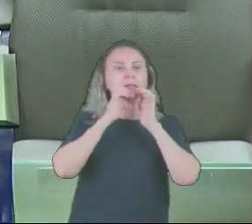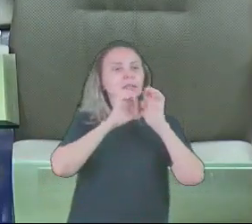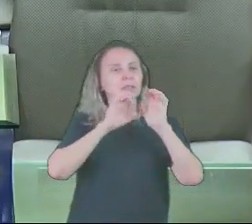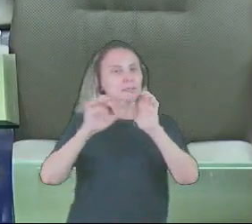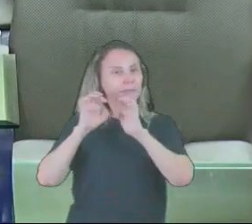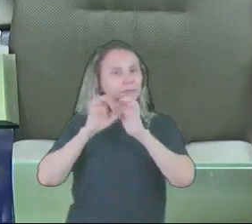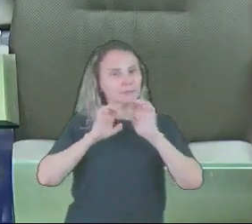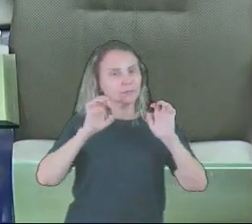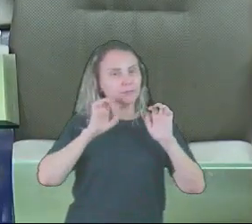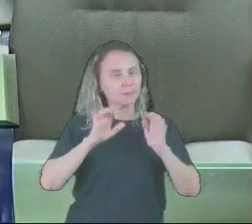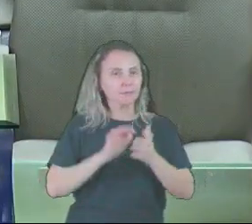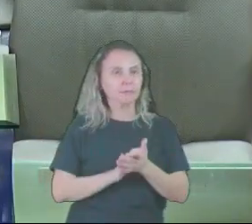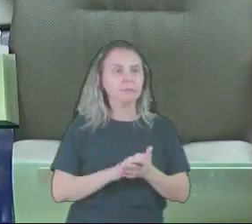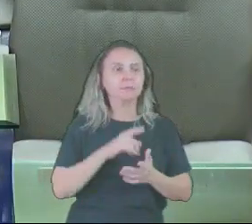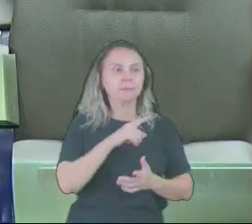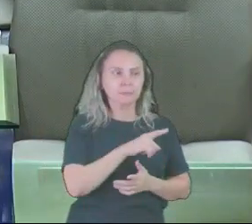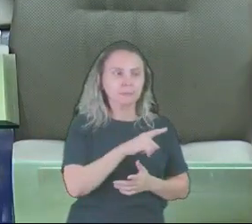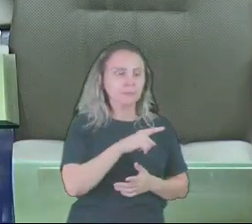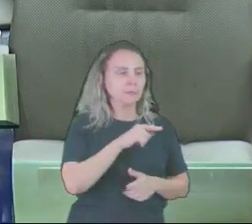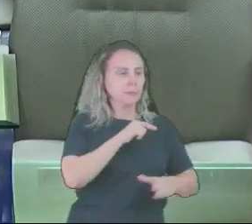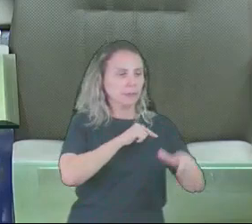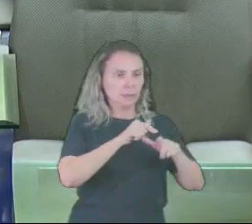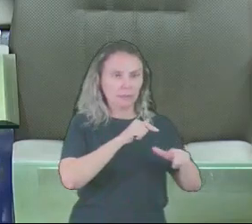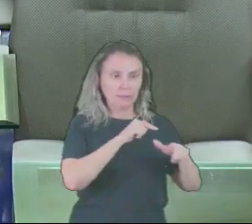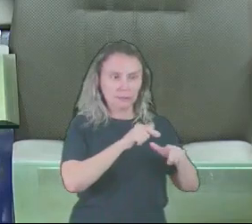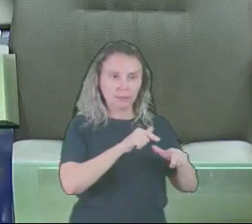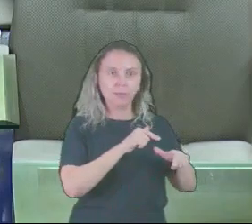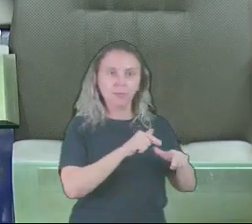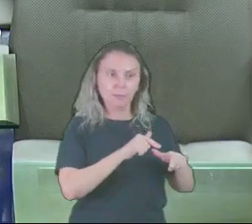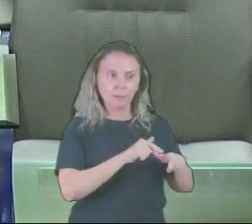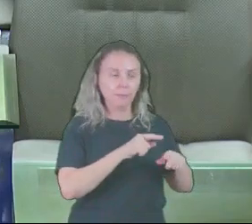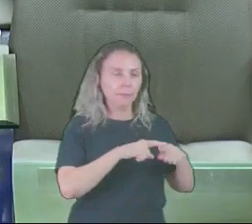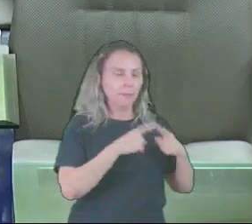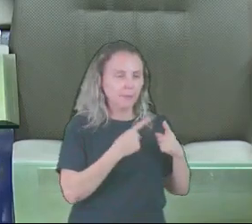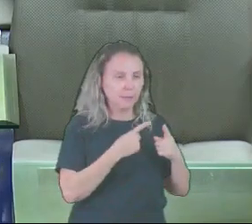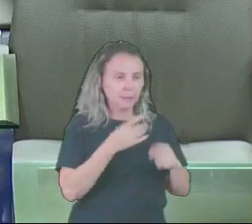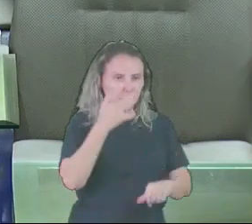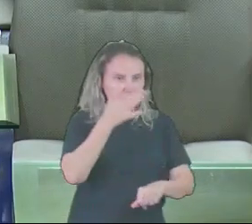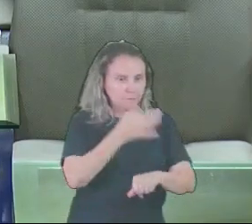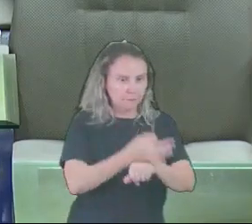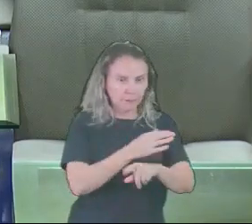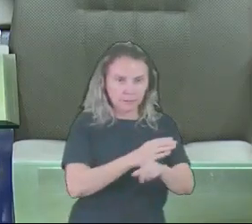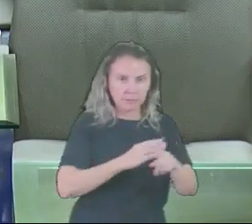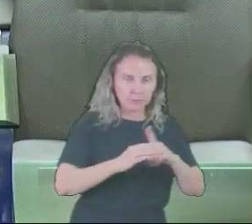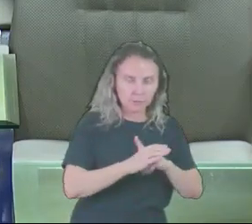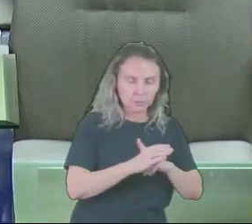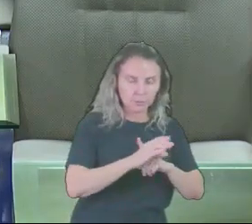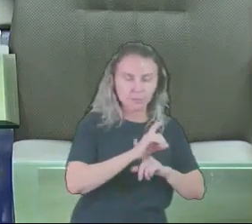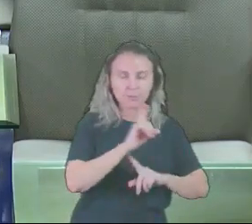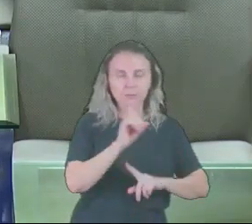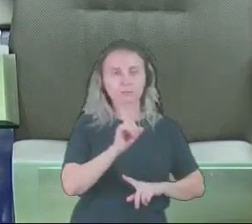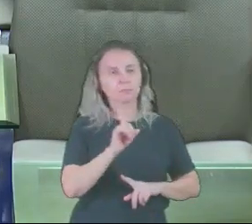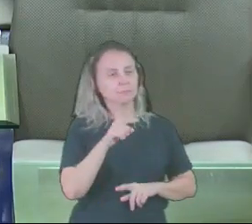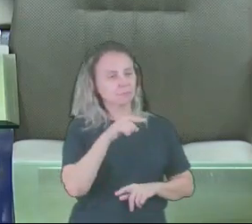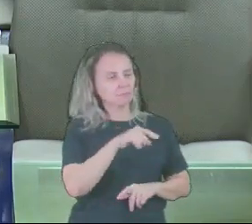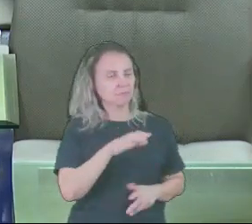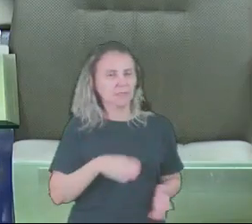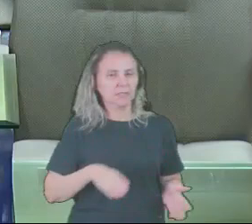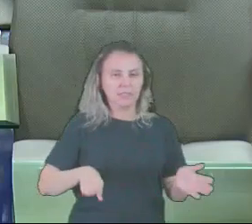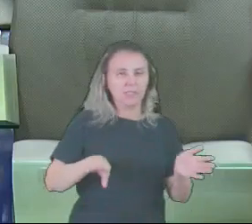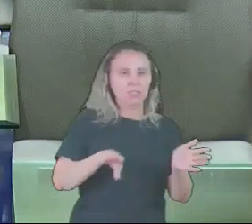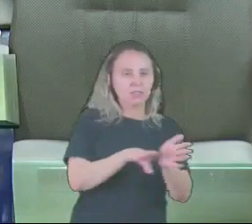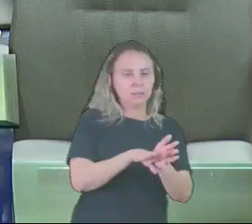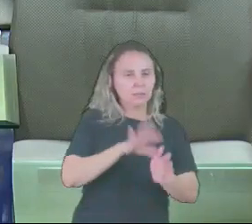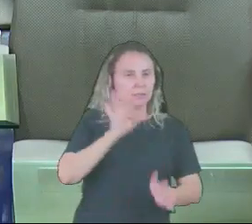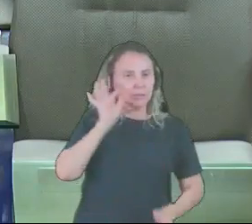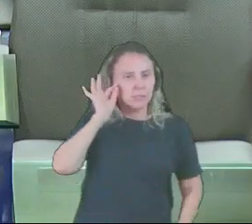secular nunca de 84 anos não perde um culto irmãos chega cedo nos trabalhos é um homem que pela